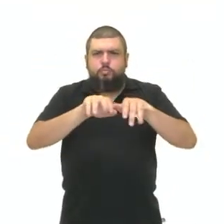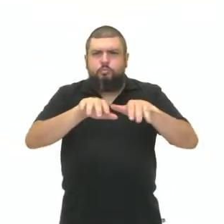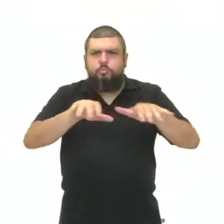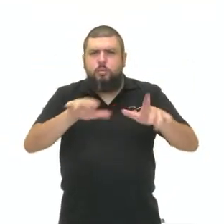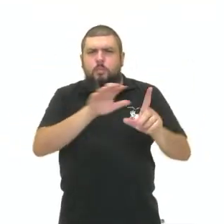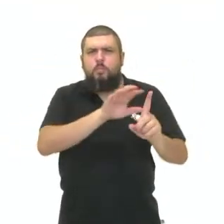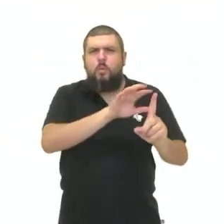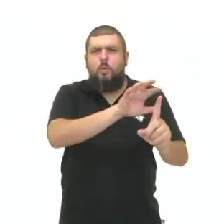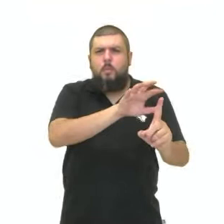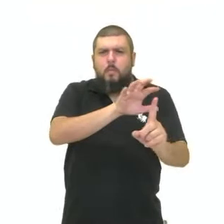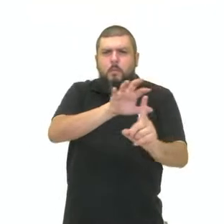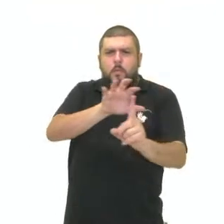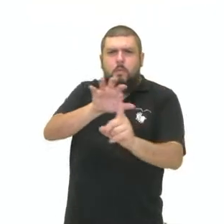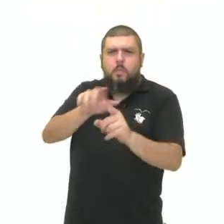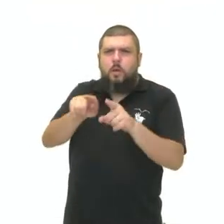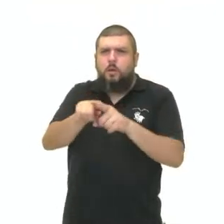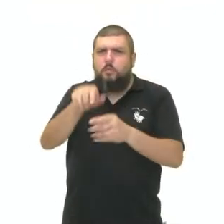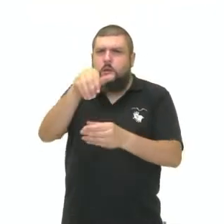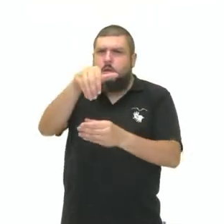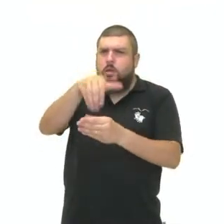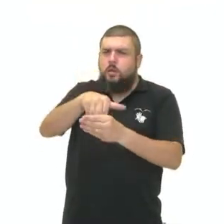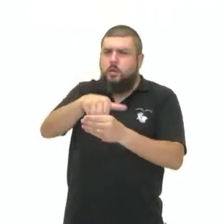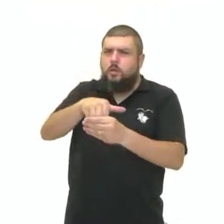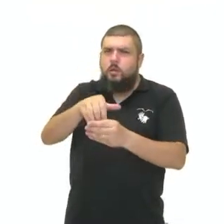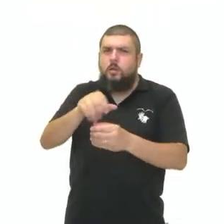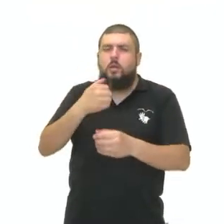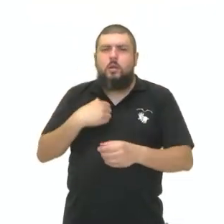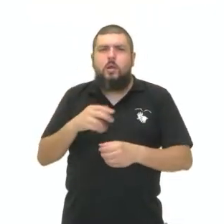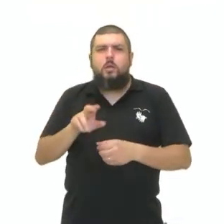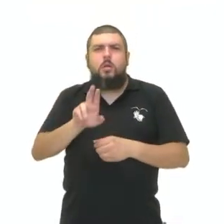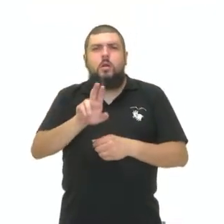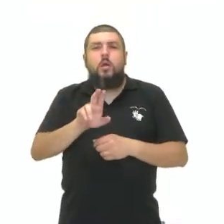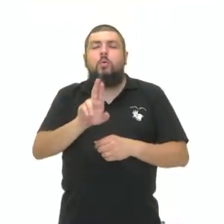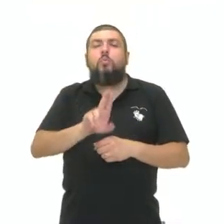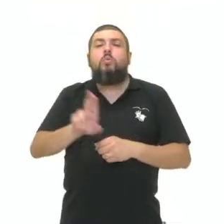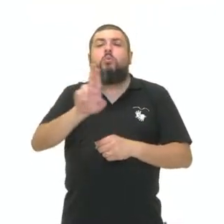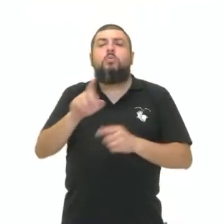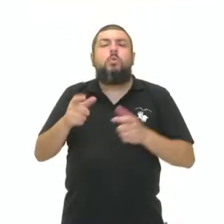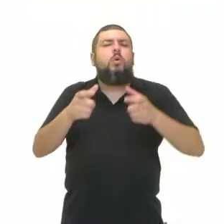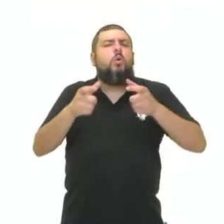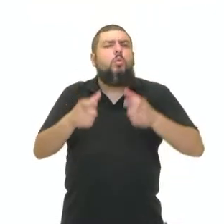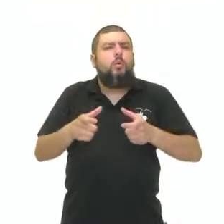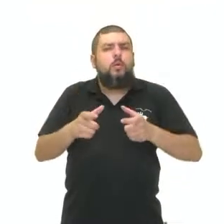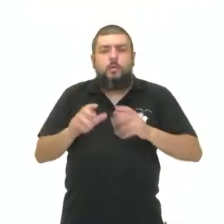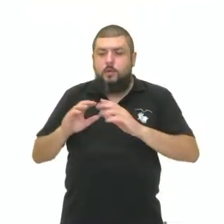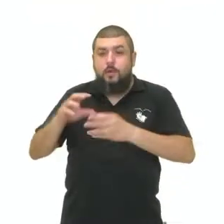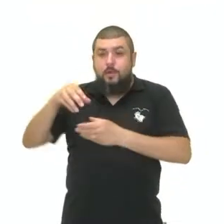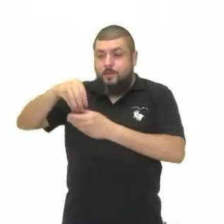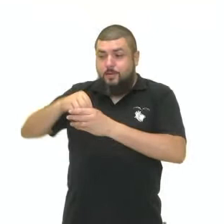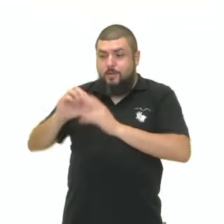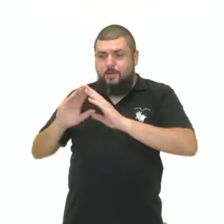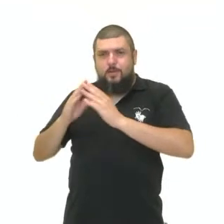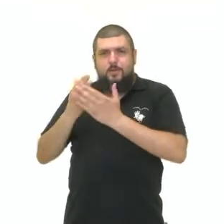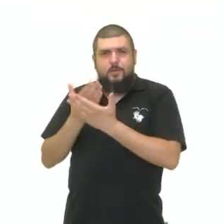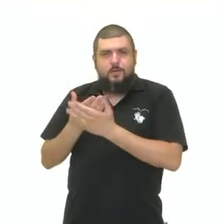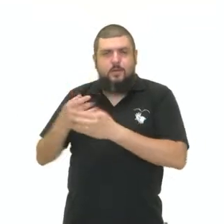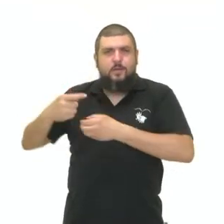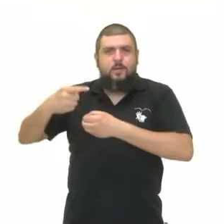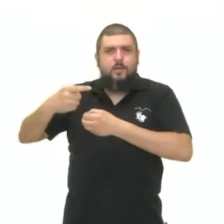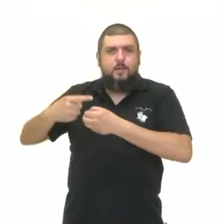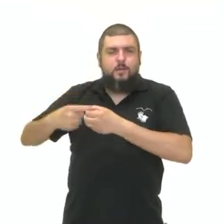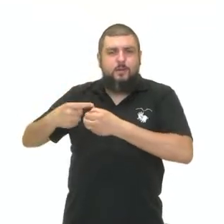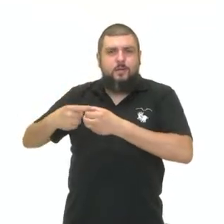e eleitores, têm sido usadas em uma escola particular do interior, no interior paulista, para